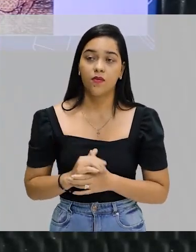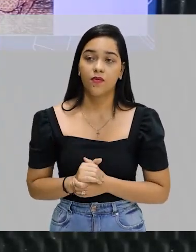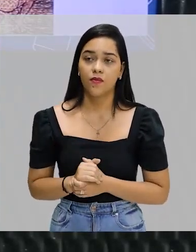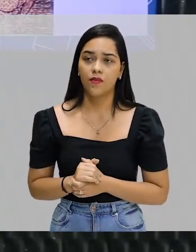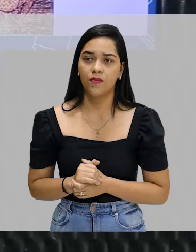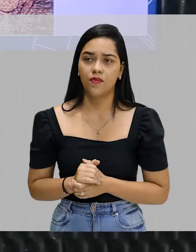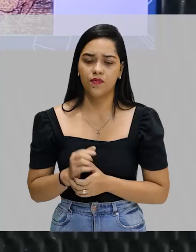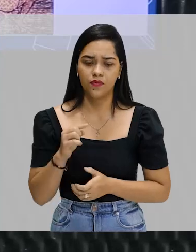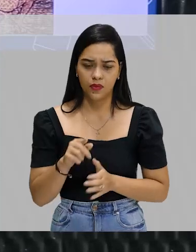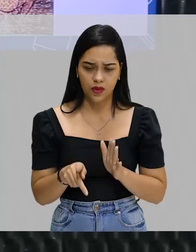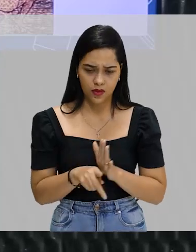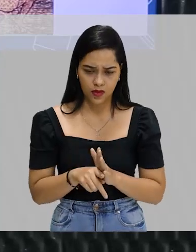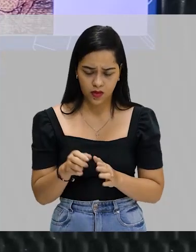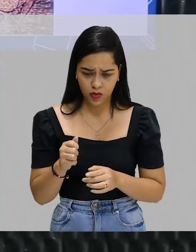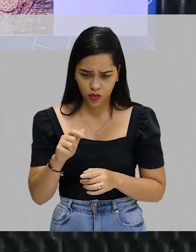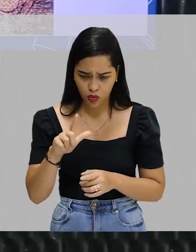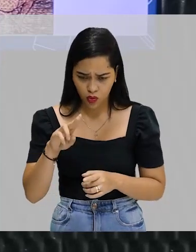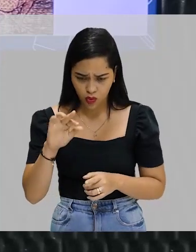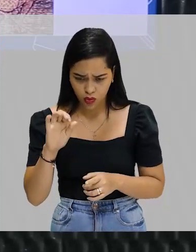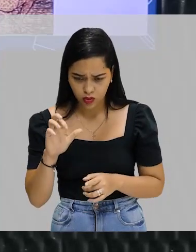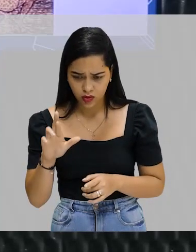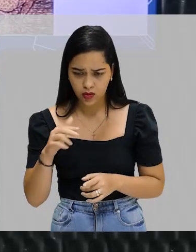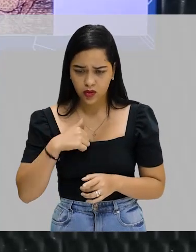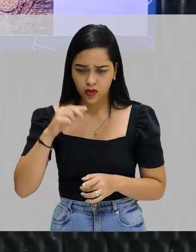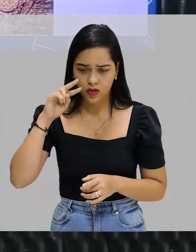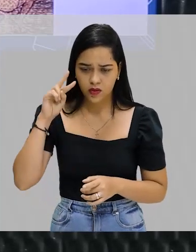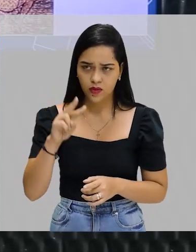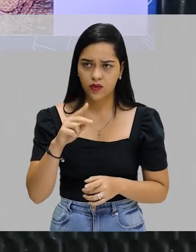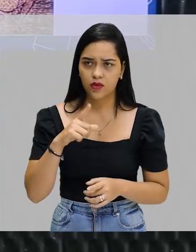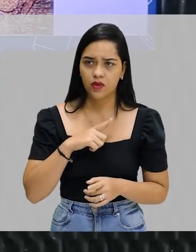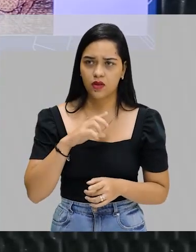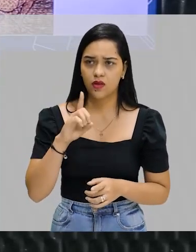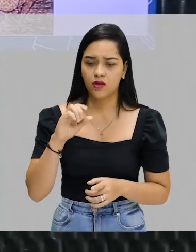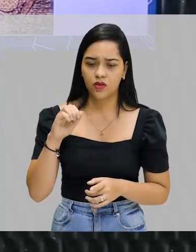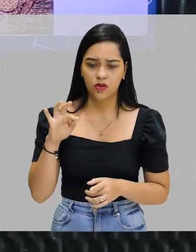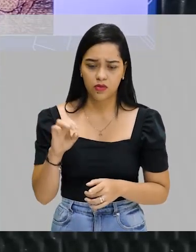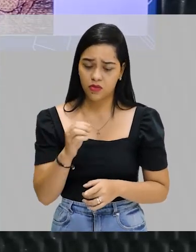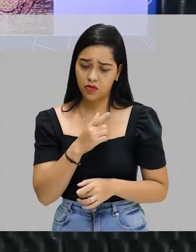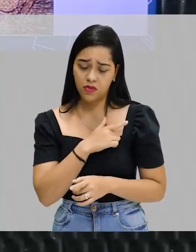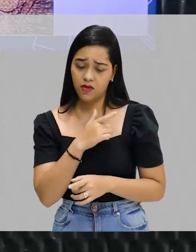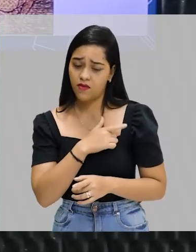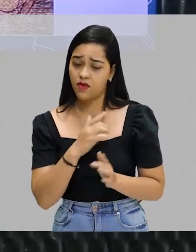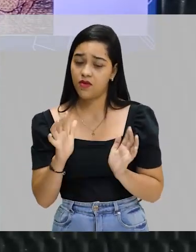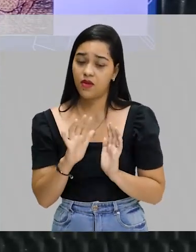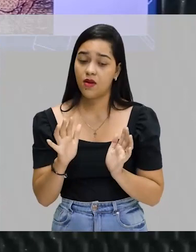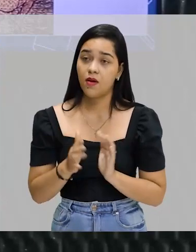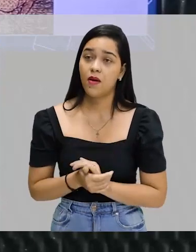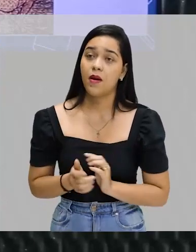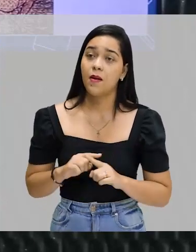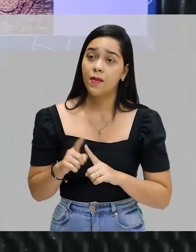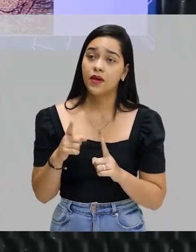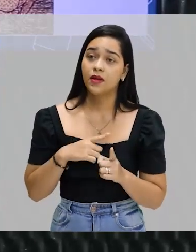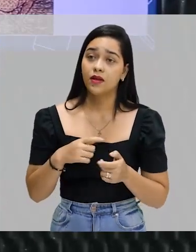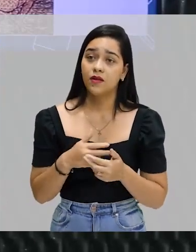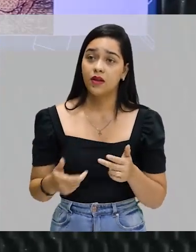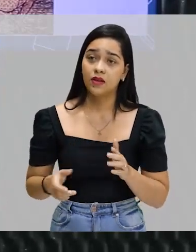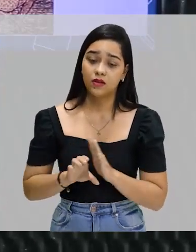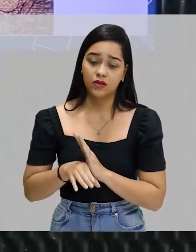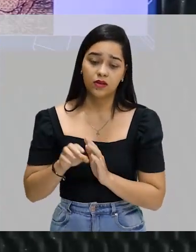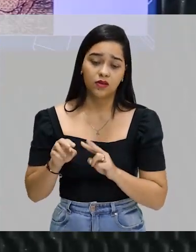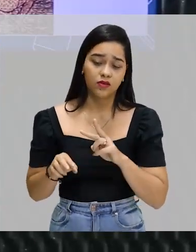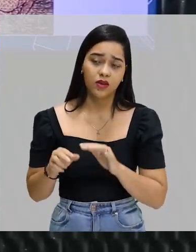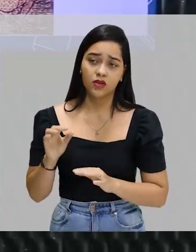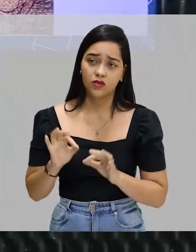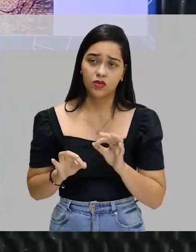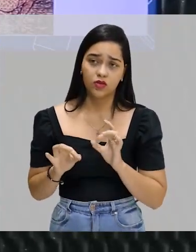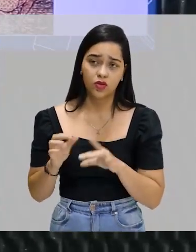Ei, professor, isso aqui não é da série do Lúcifer? Pois é, eu ouvi de um aluno esta frase. O diabo não é tão feio quanto te parece. Mas aí a gente tem uma série de conceitos que a gente não vai discutir, seria